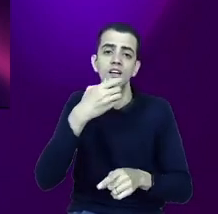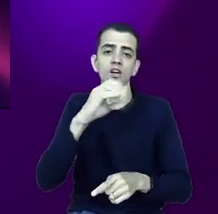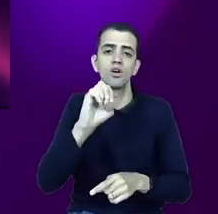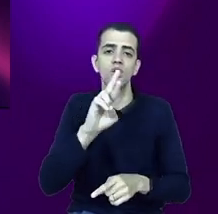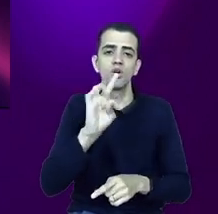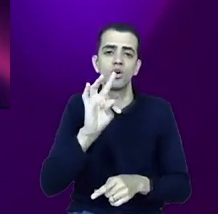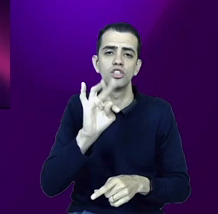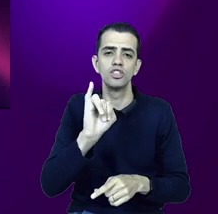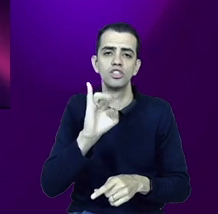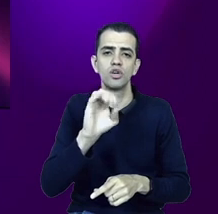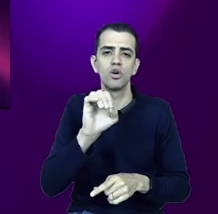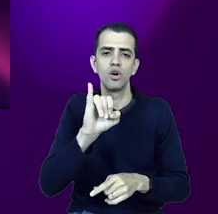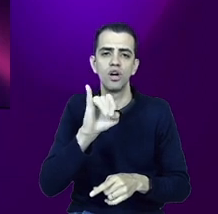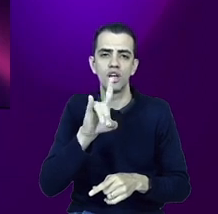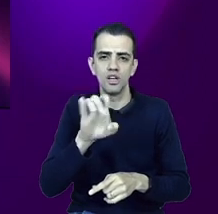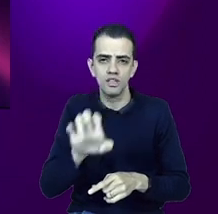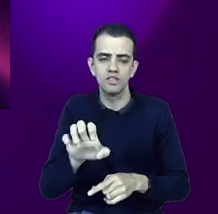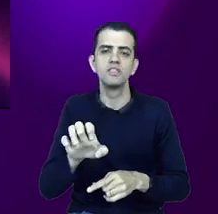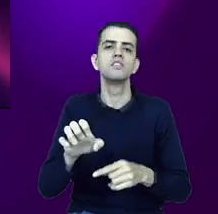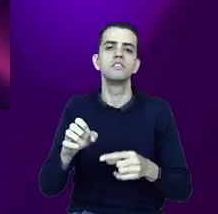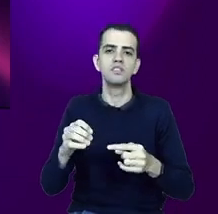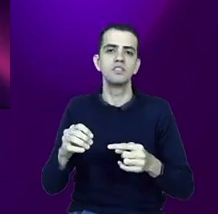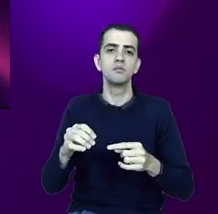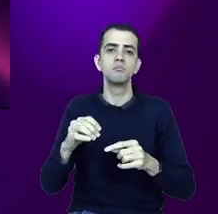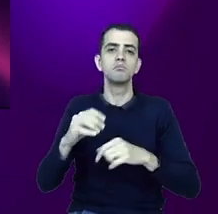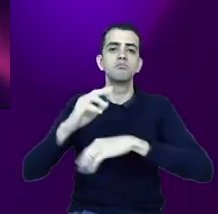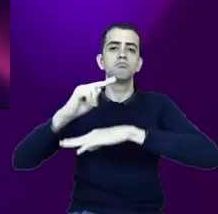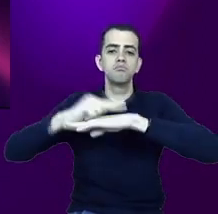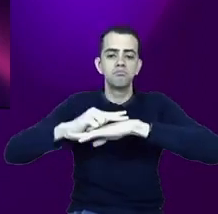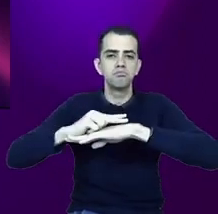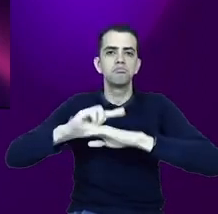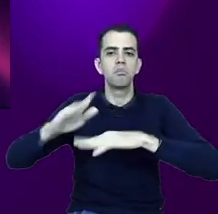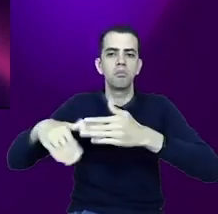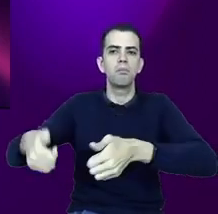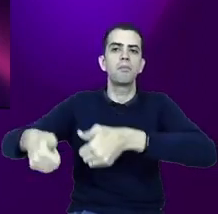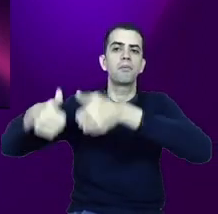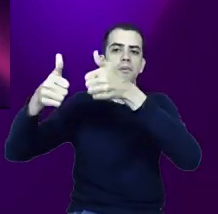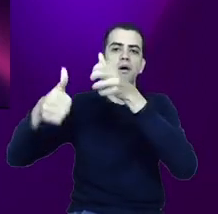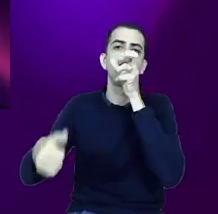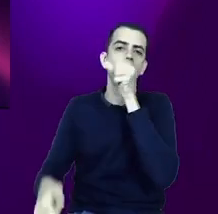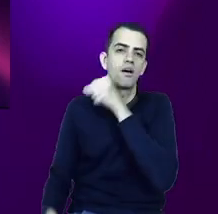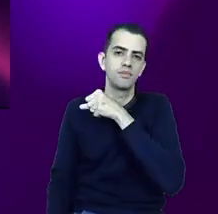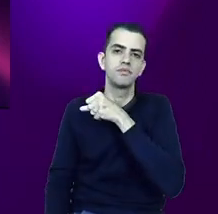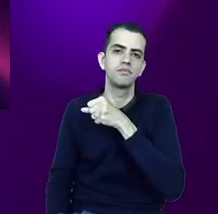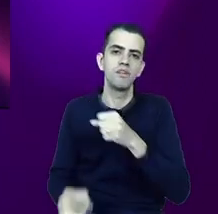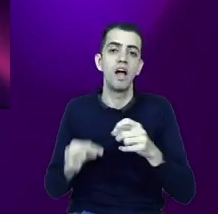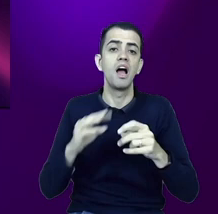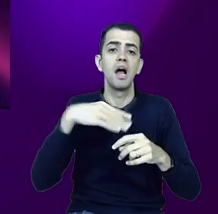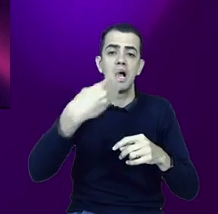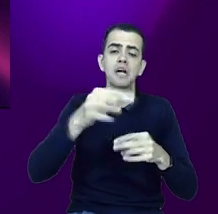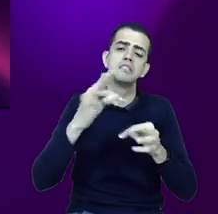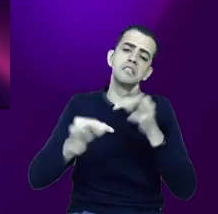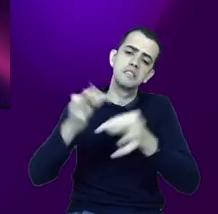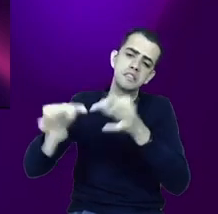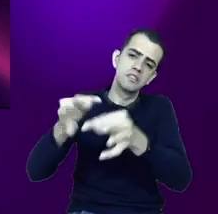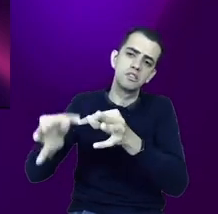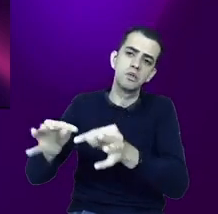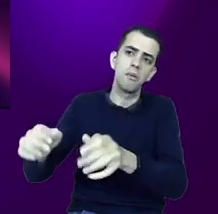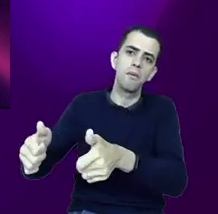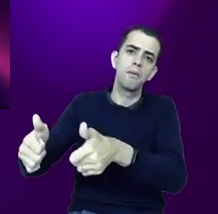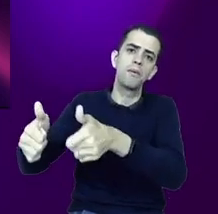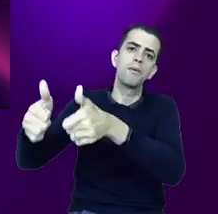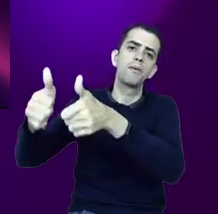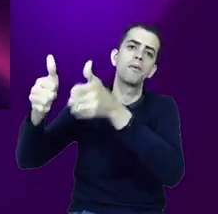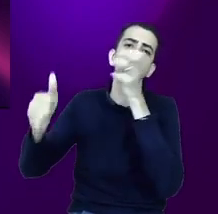ressecção, recuperação sintomática mais rápida pelo mesmo motivo, e uma melhor resposta aos tratamentos adjuvantes, já que a extensão